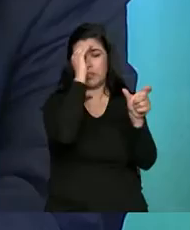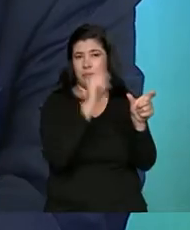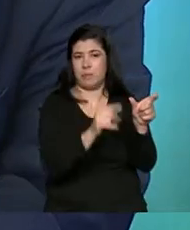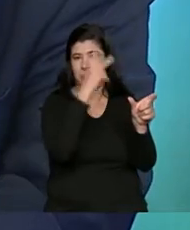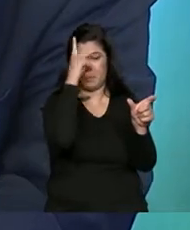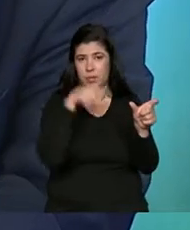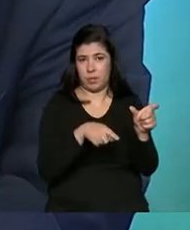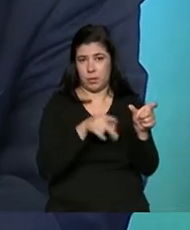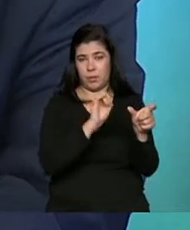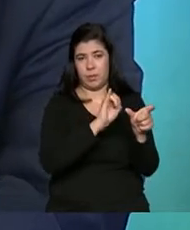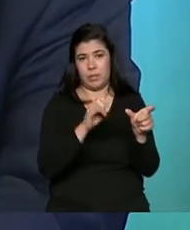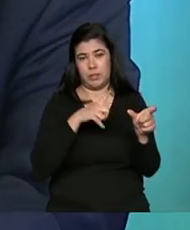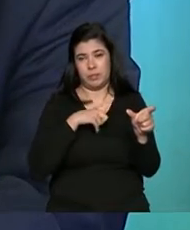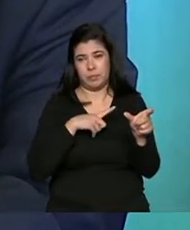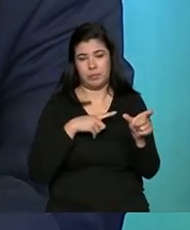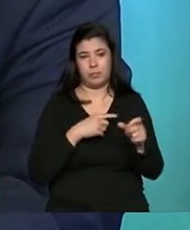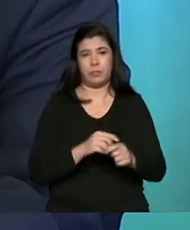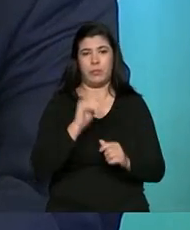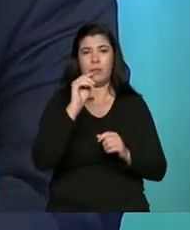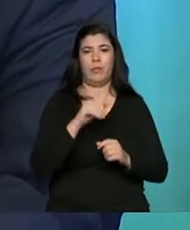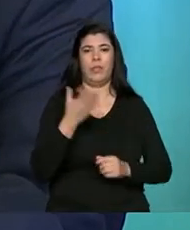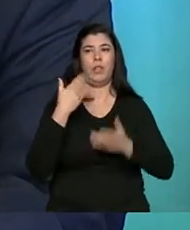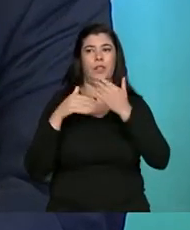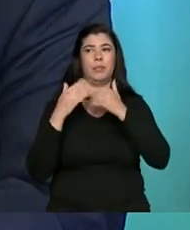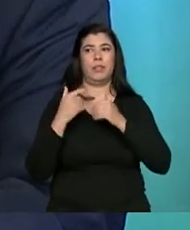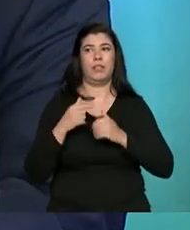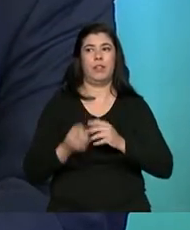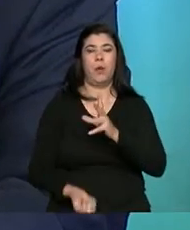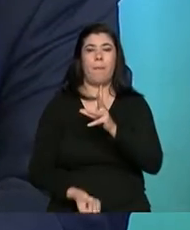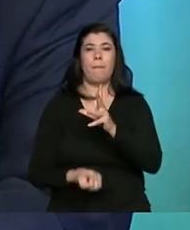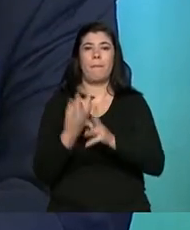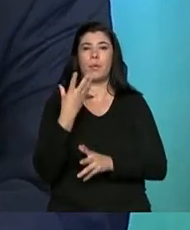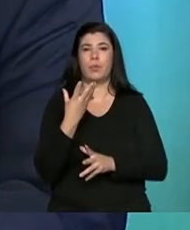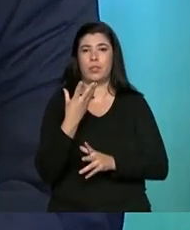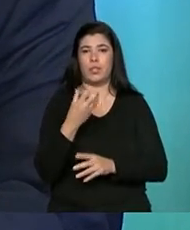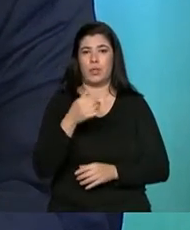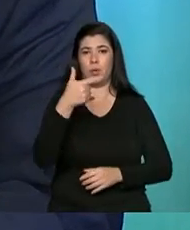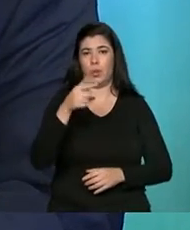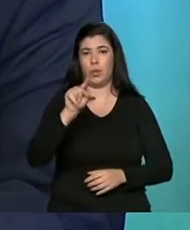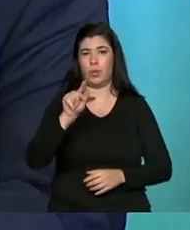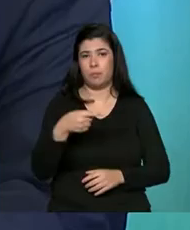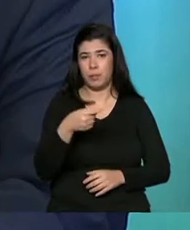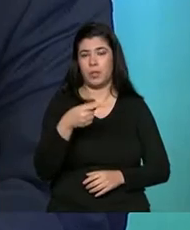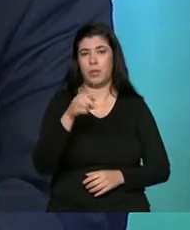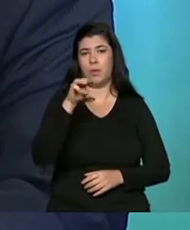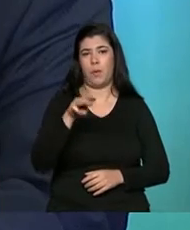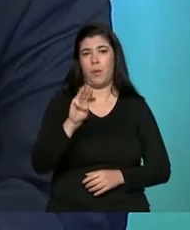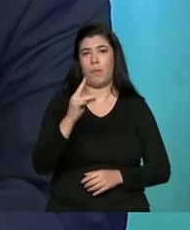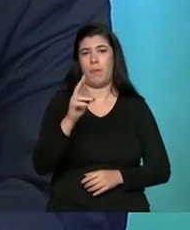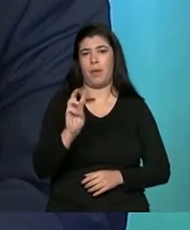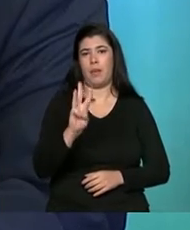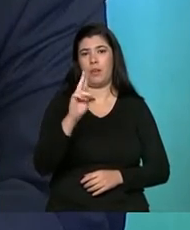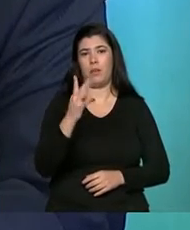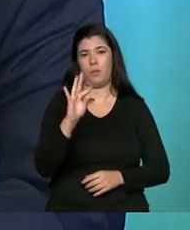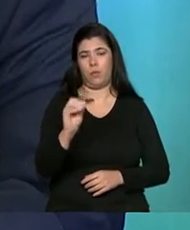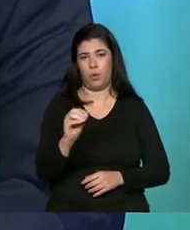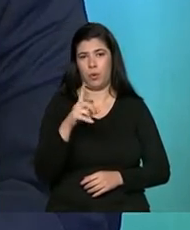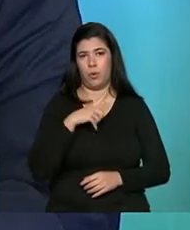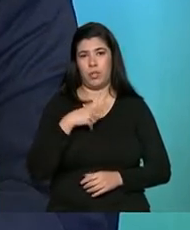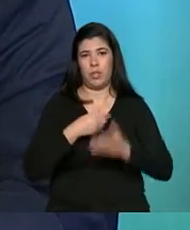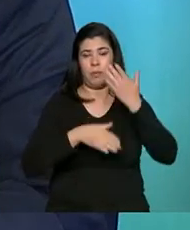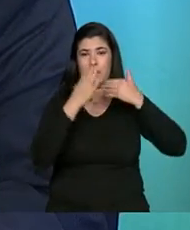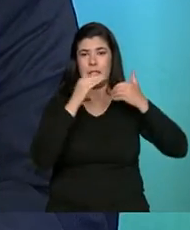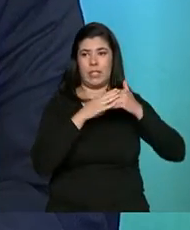de que ao desligar mos 2 mil megawatts médio de térmicas cujo serviu era superior a